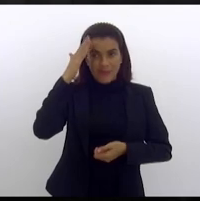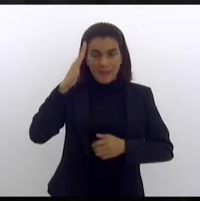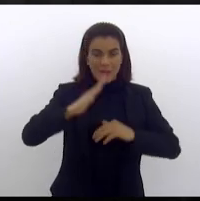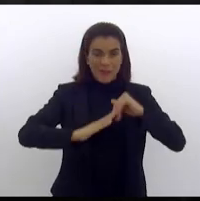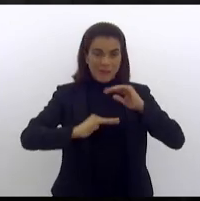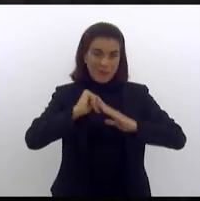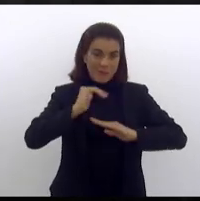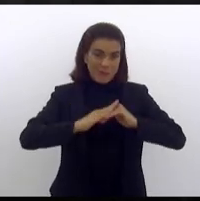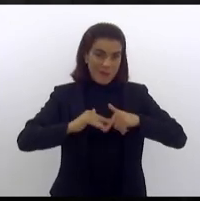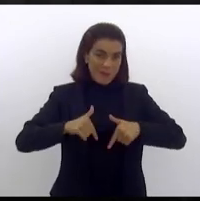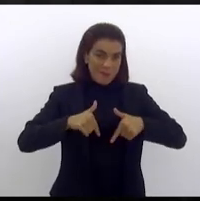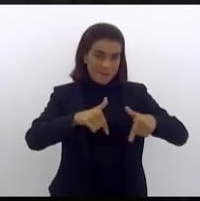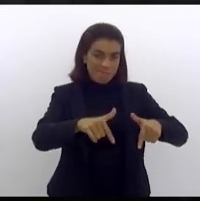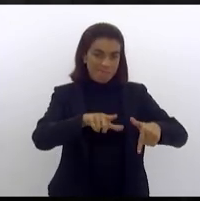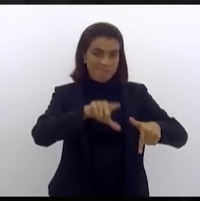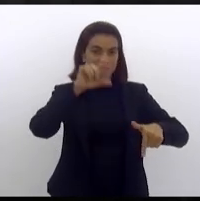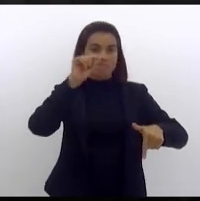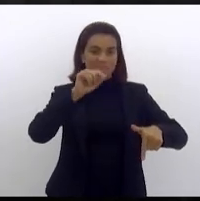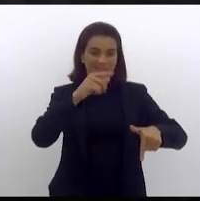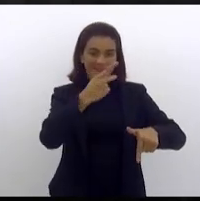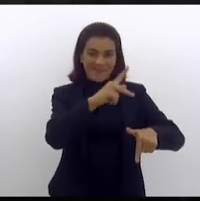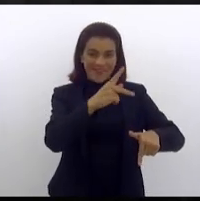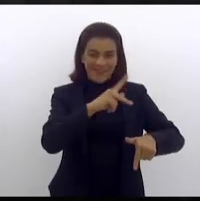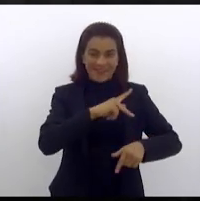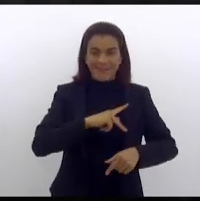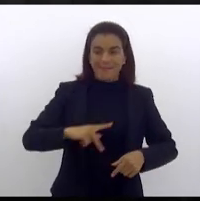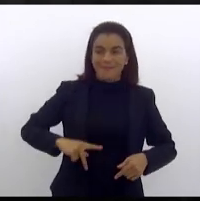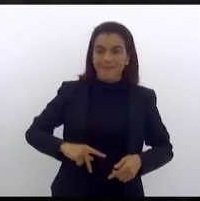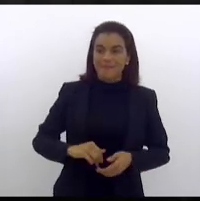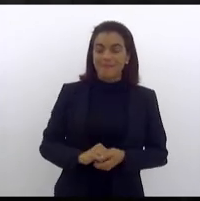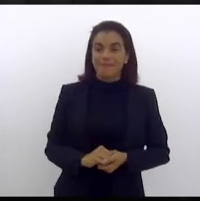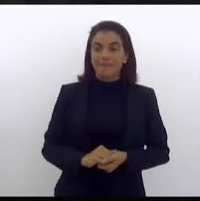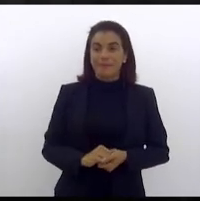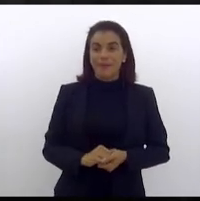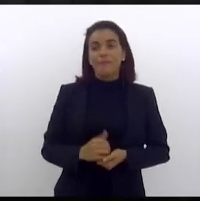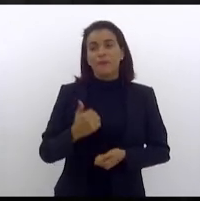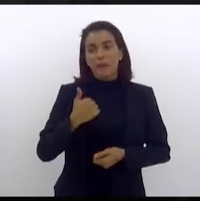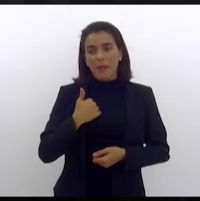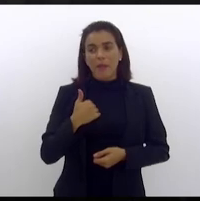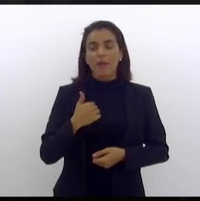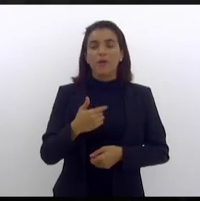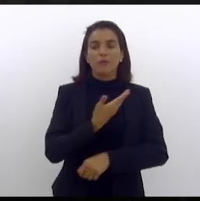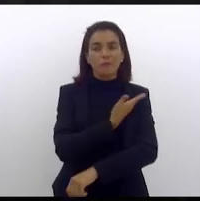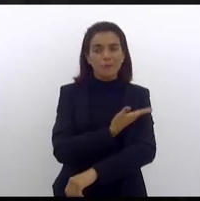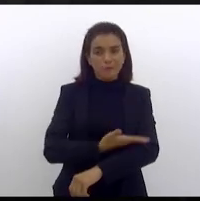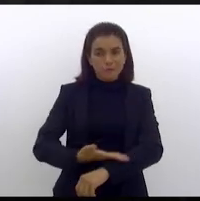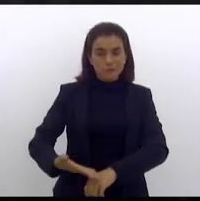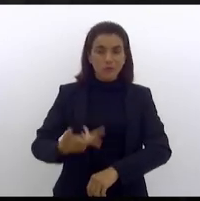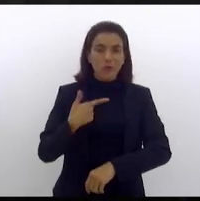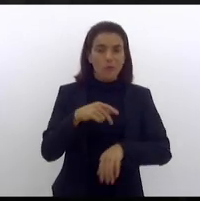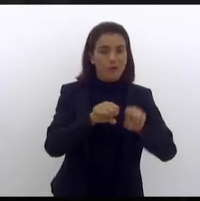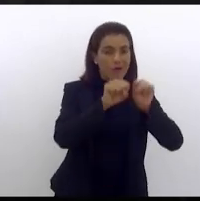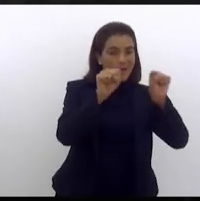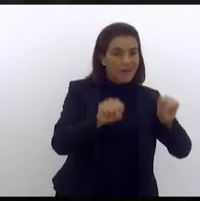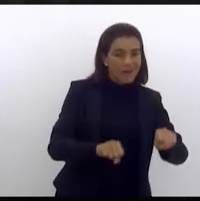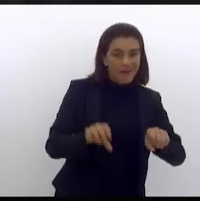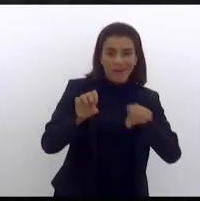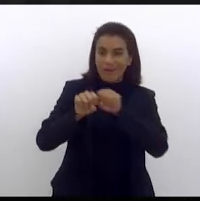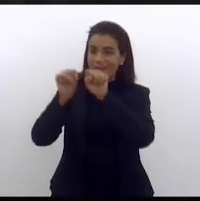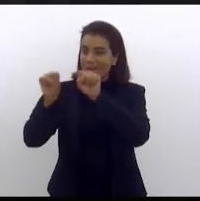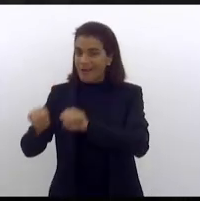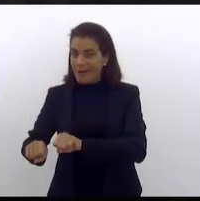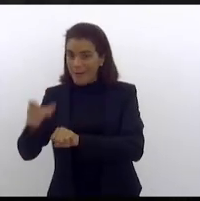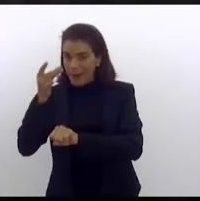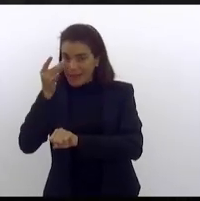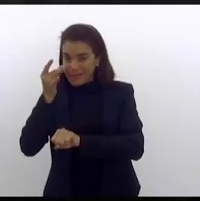vossa excelência como eu costumo usar os dois sistemas o